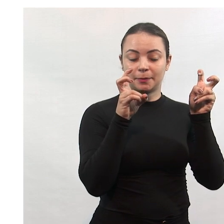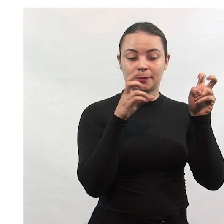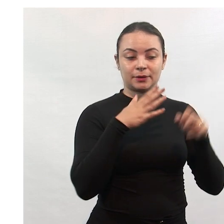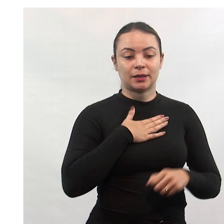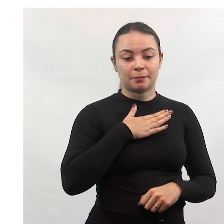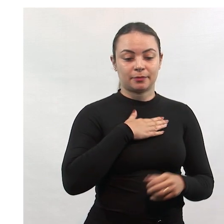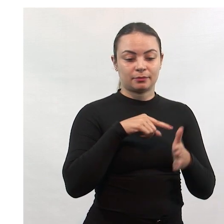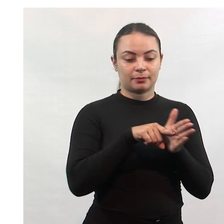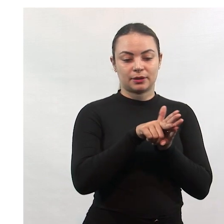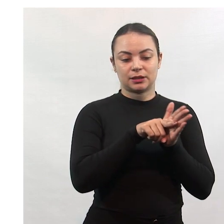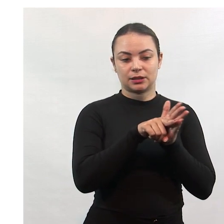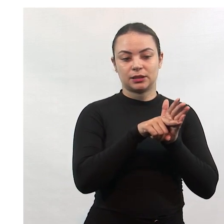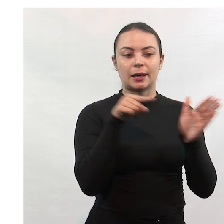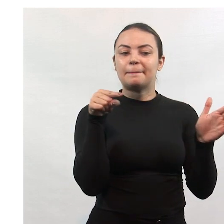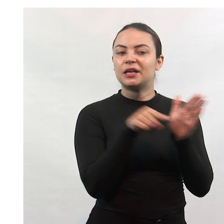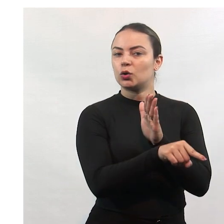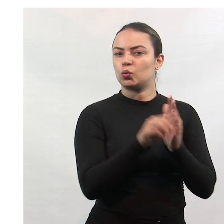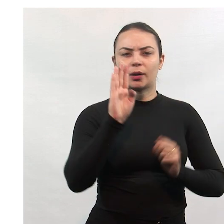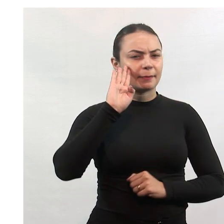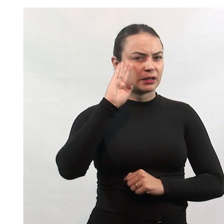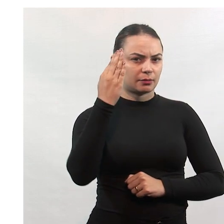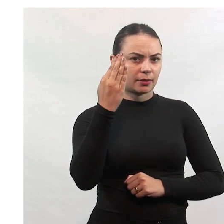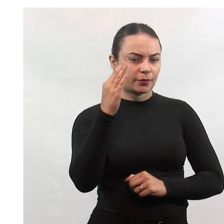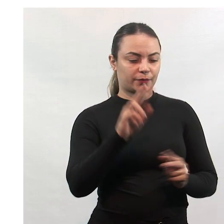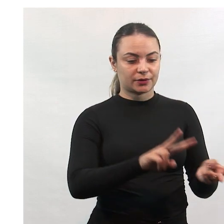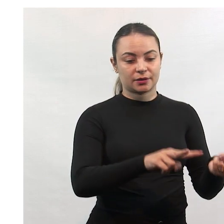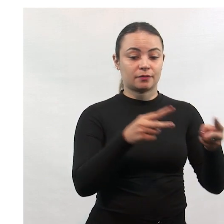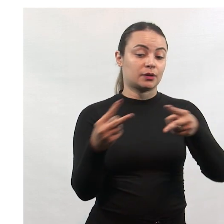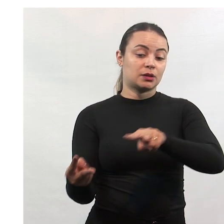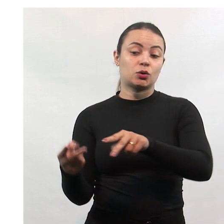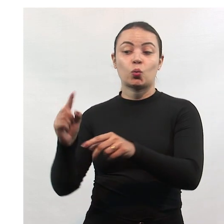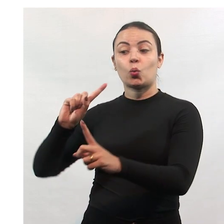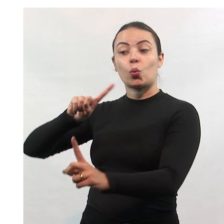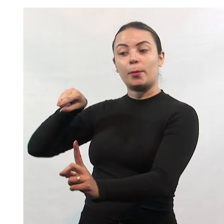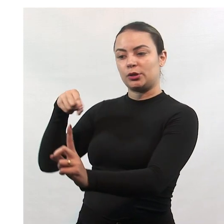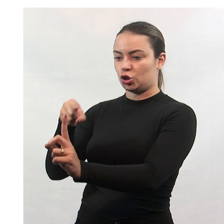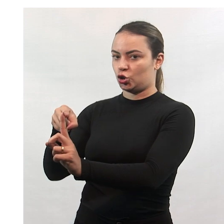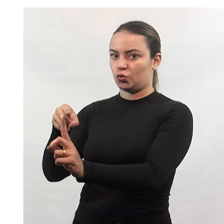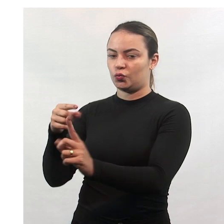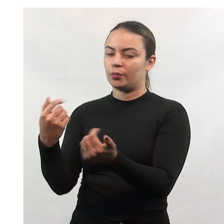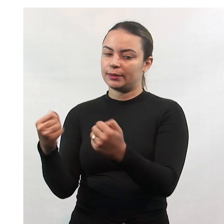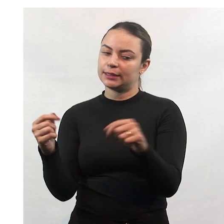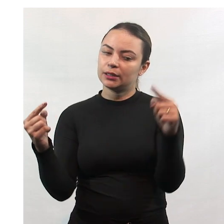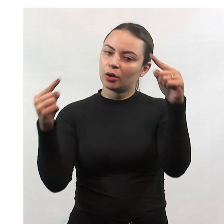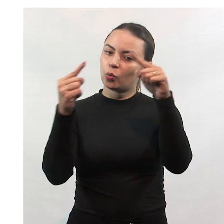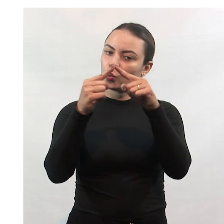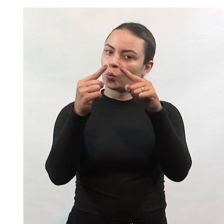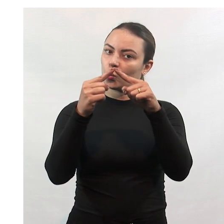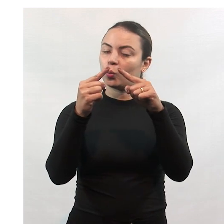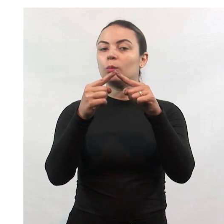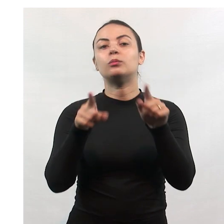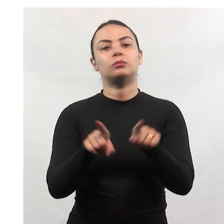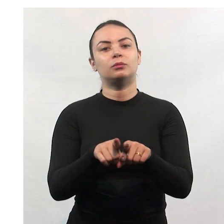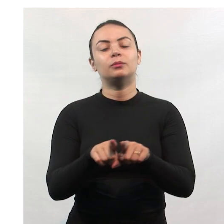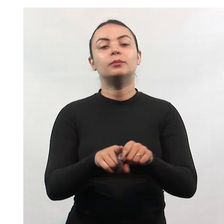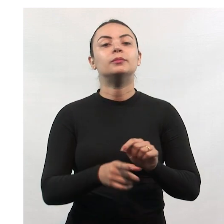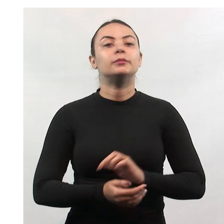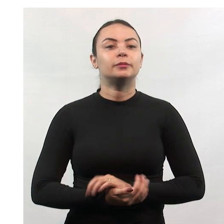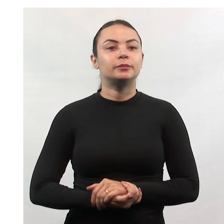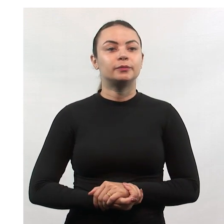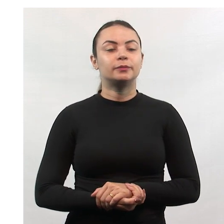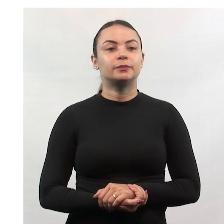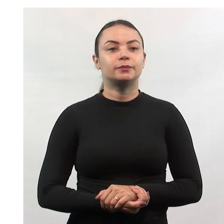normalmente, do estágio, do lugar ao ser alcançado com a pesquisa, né? E, geralmente, ele vem na